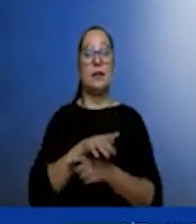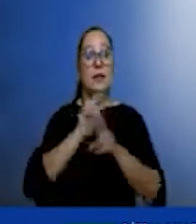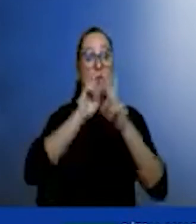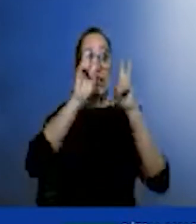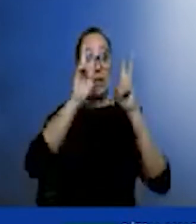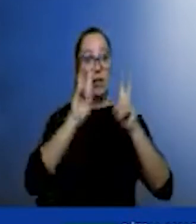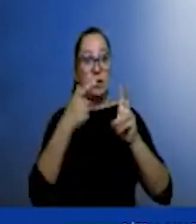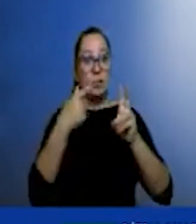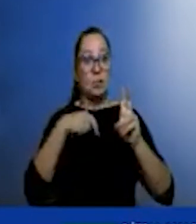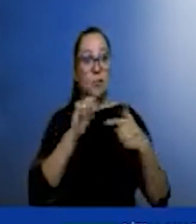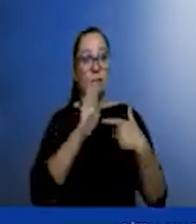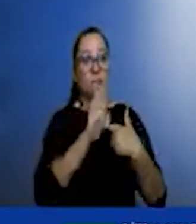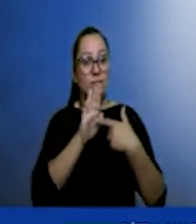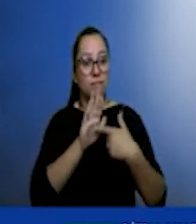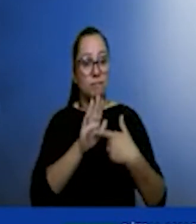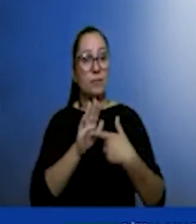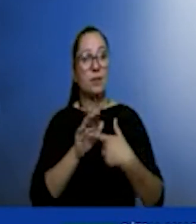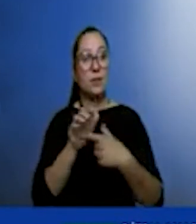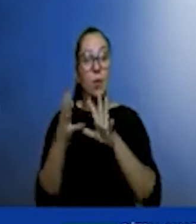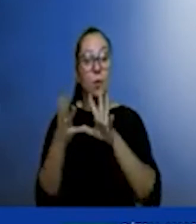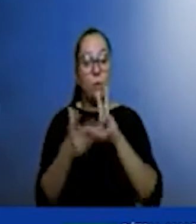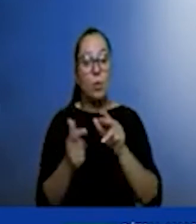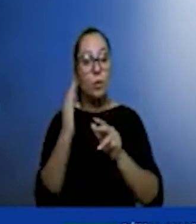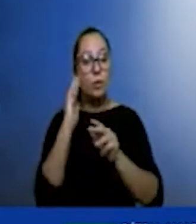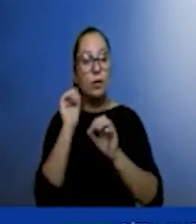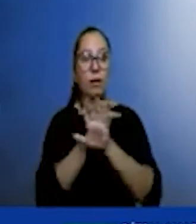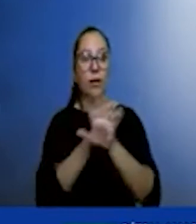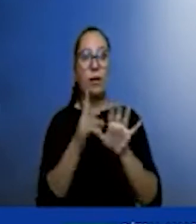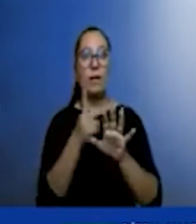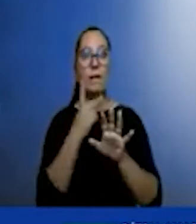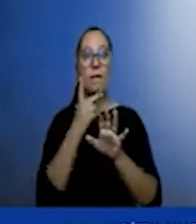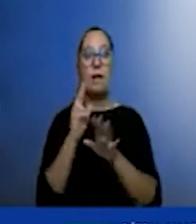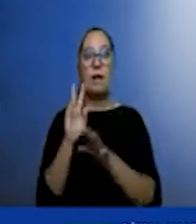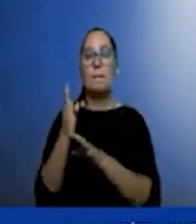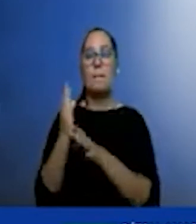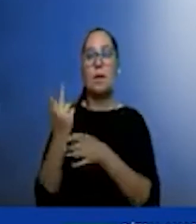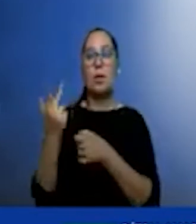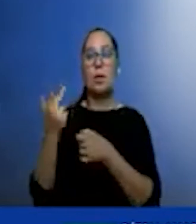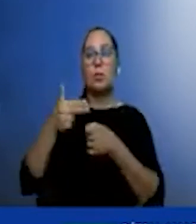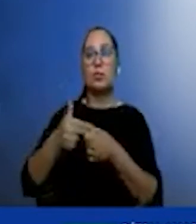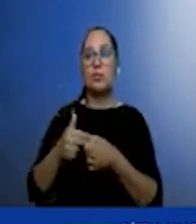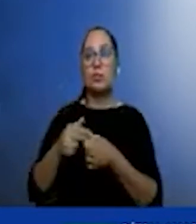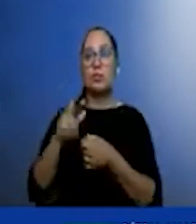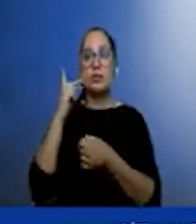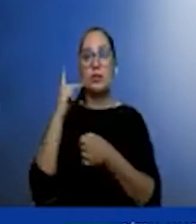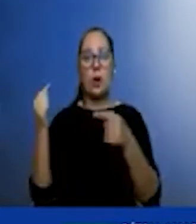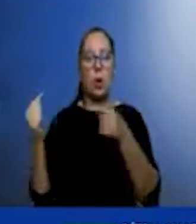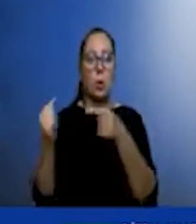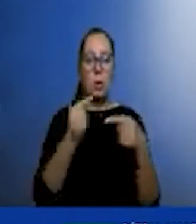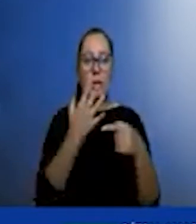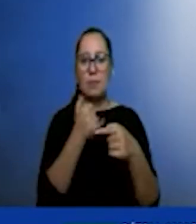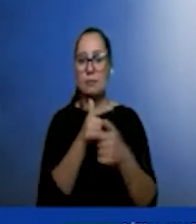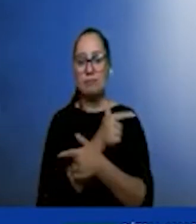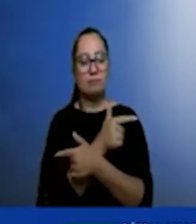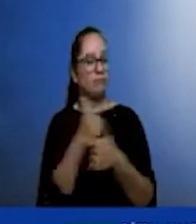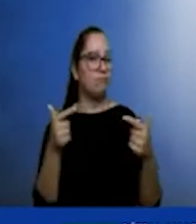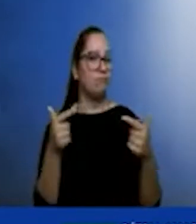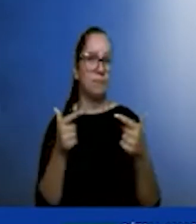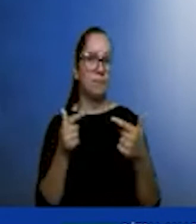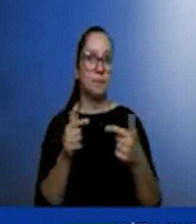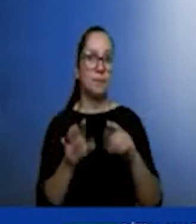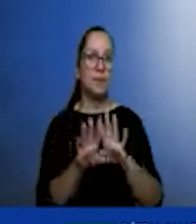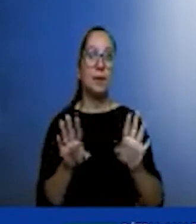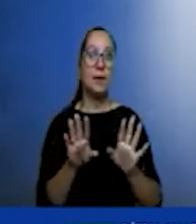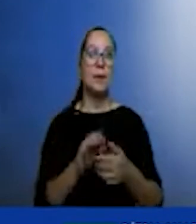bater muito para que o mundo entenda que, quando a gente fala de biocombustível, essa história de competição com alimento não existe. Mas é no tema